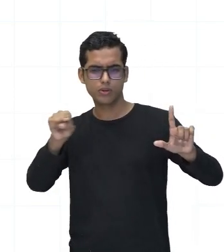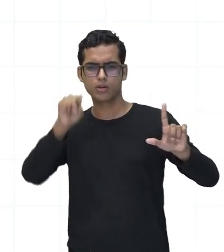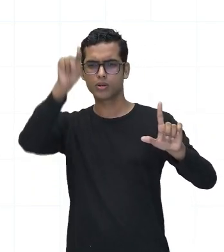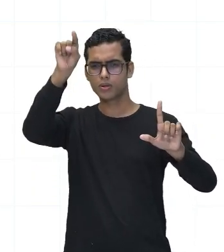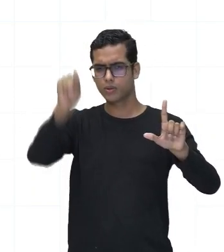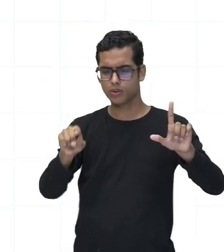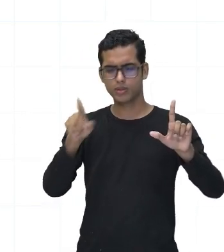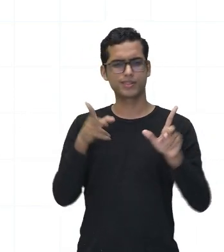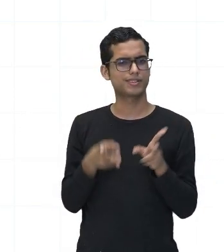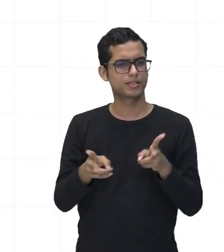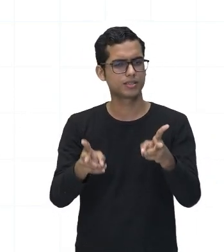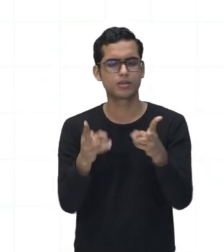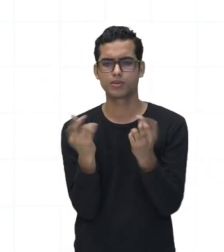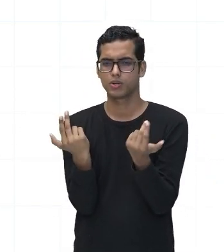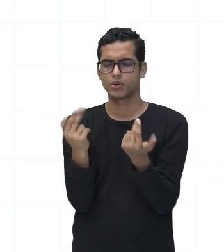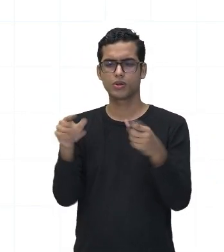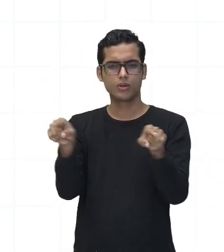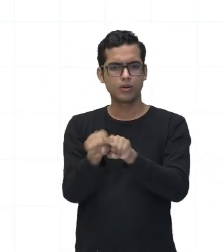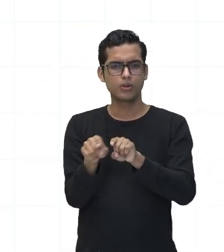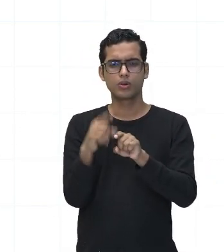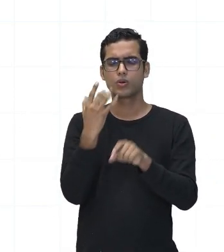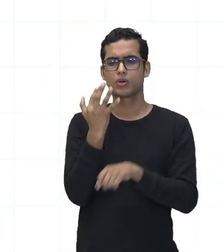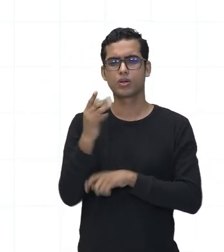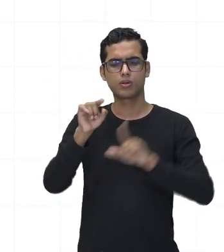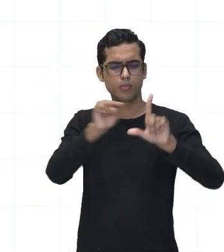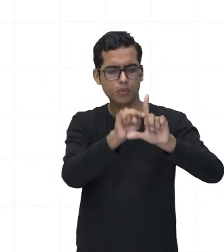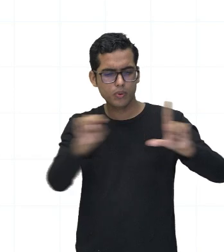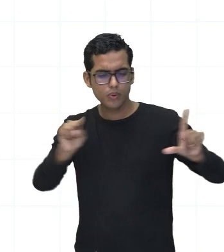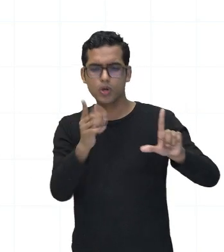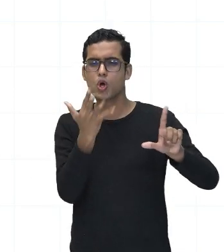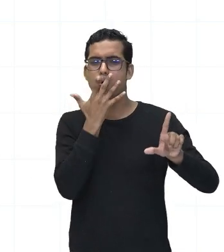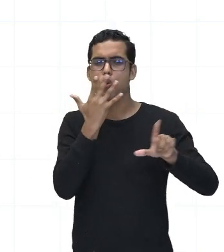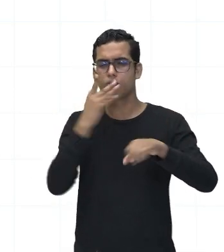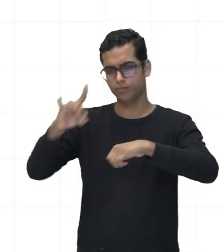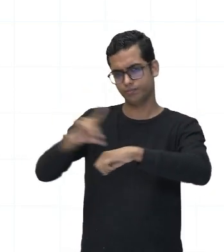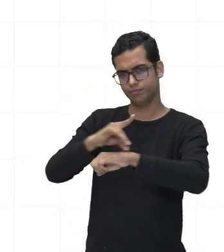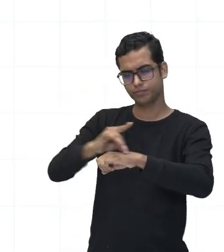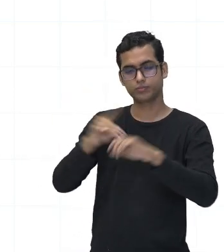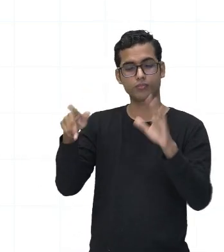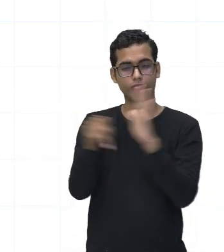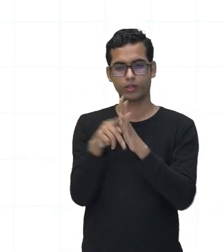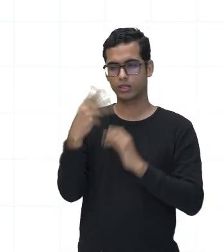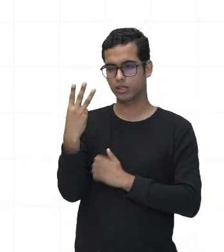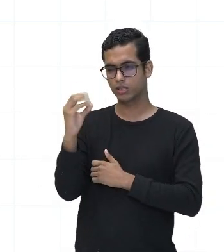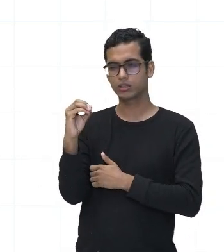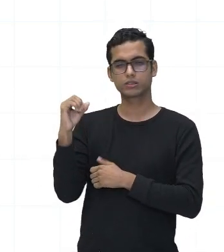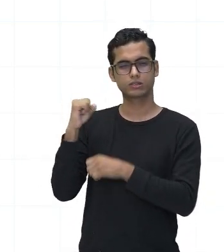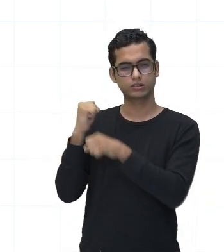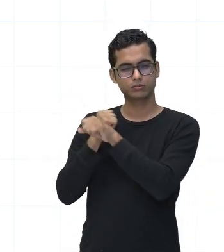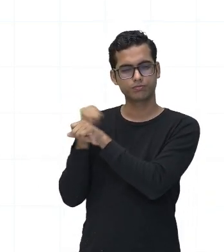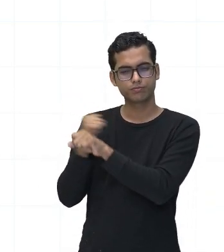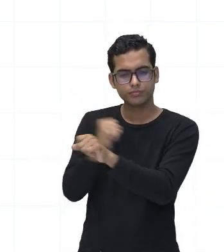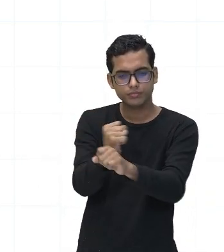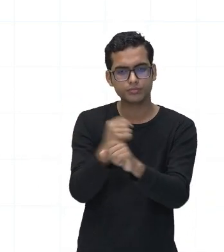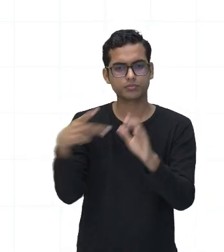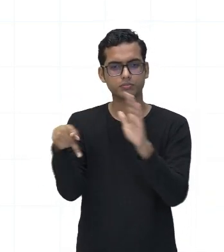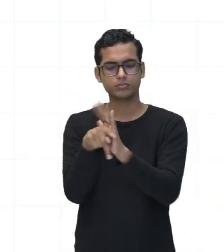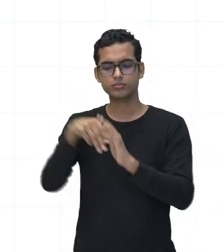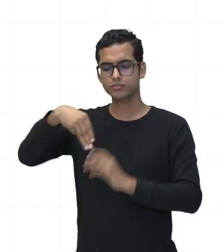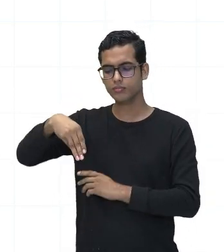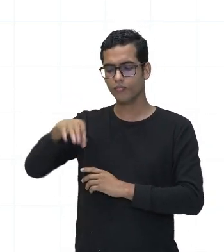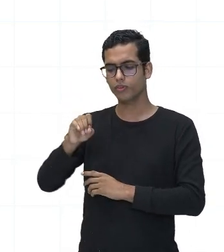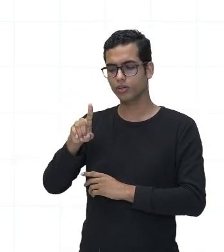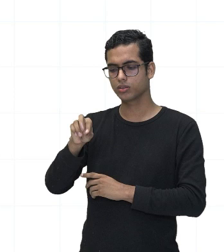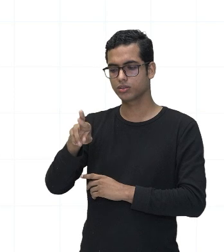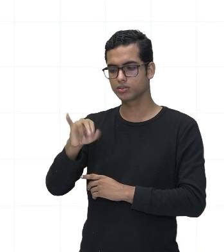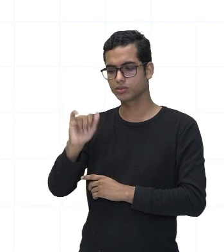forma, ou seja, linhas pretas. Durante mais de 30 anos, Pierre Mondrian criou